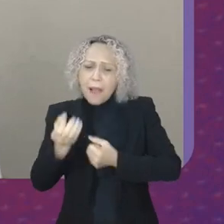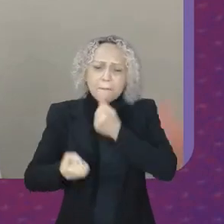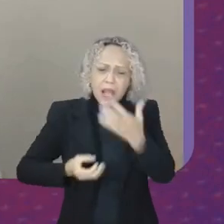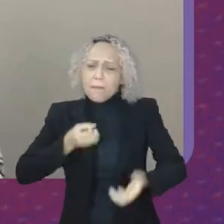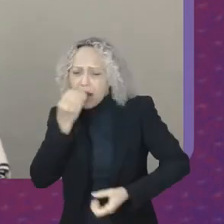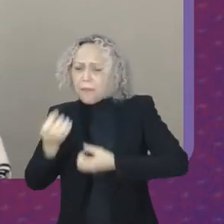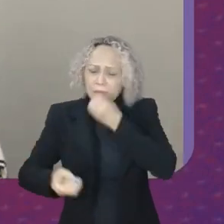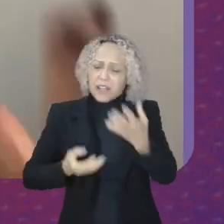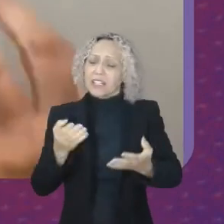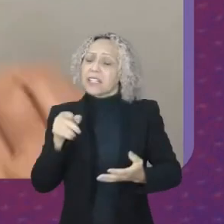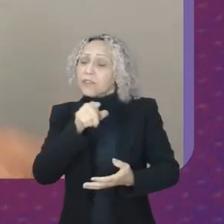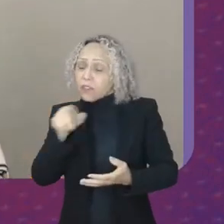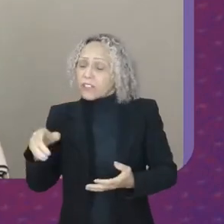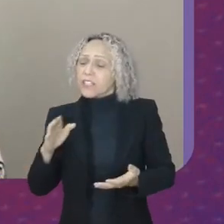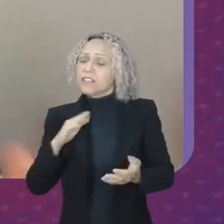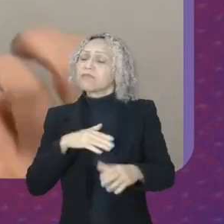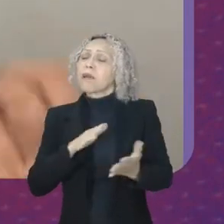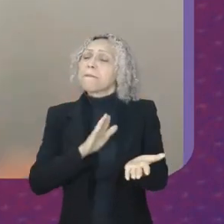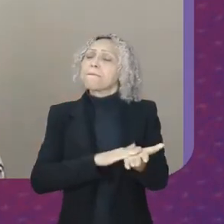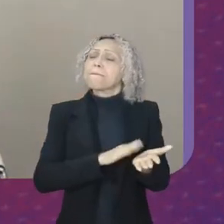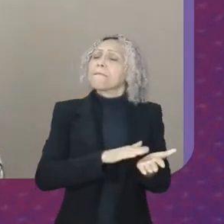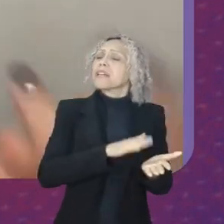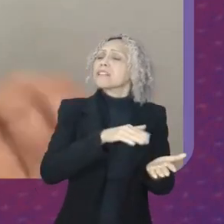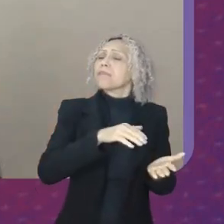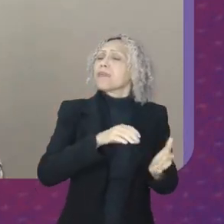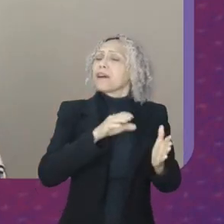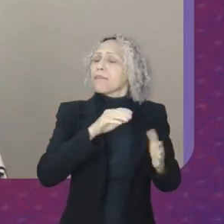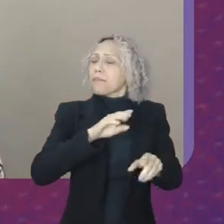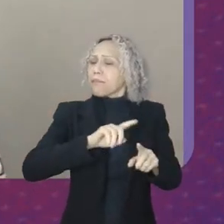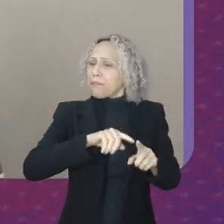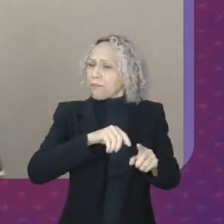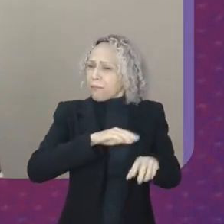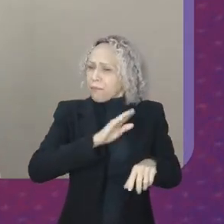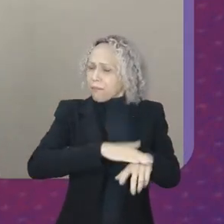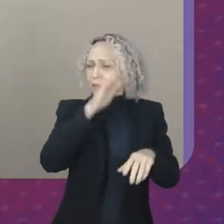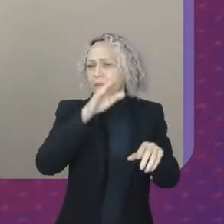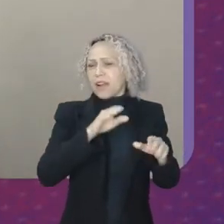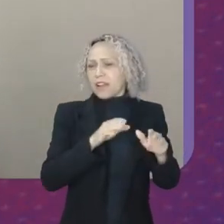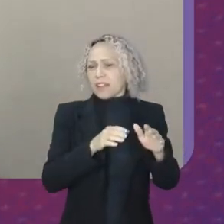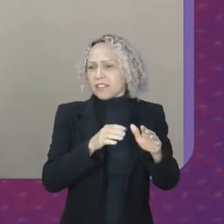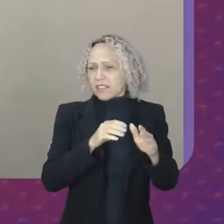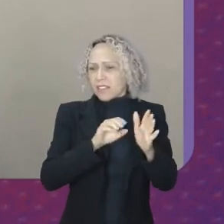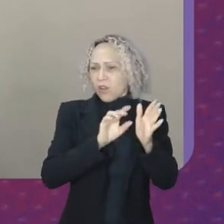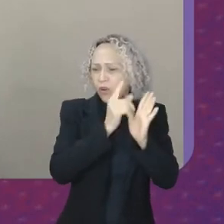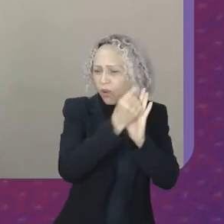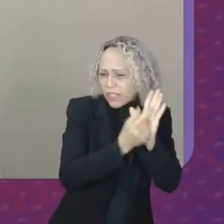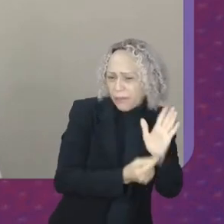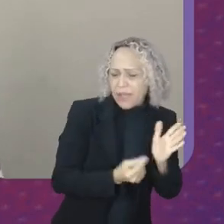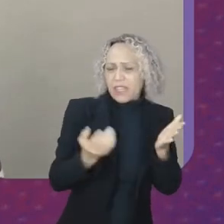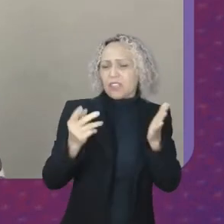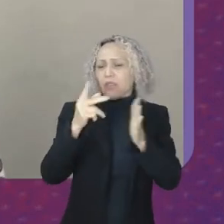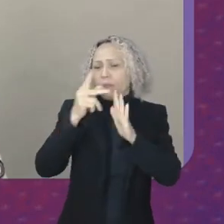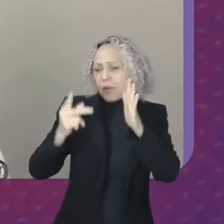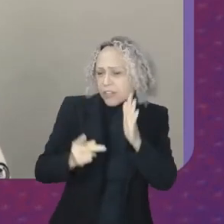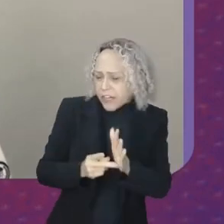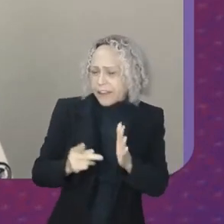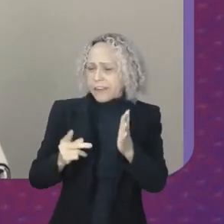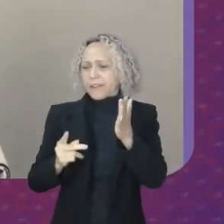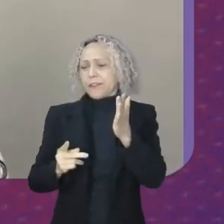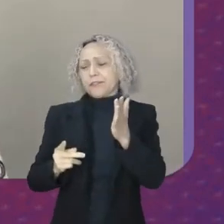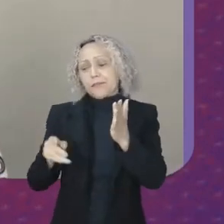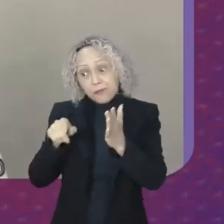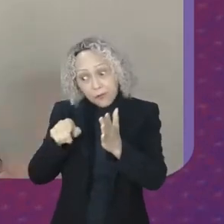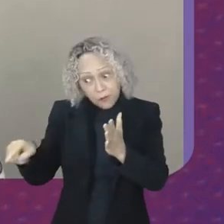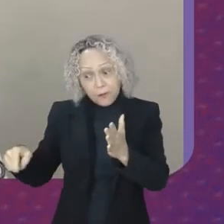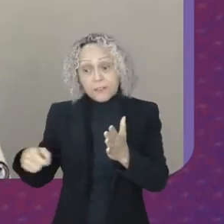prioridades, dos programas, dos serviços, dos projetos, das ações que vocês querem que chegue nos